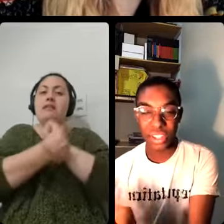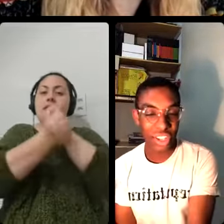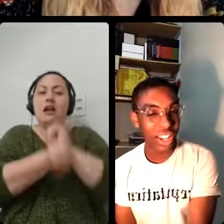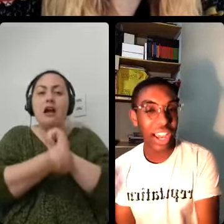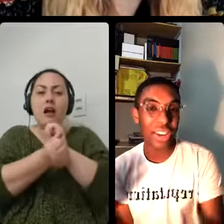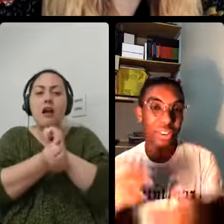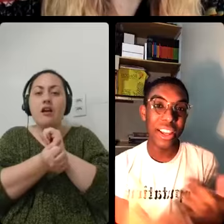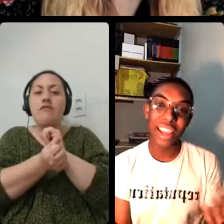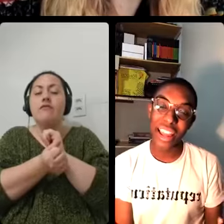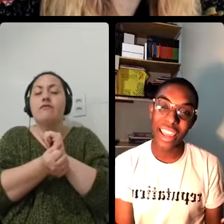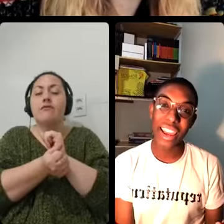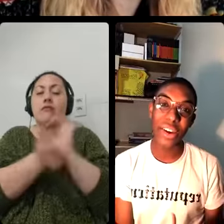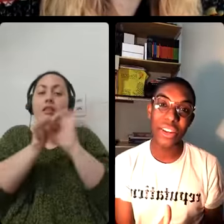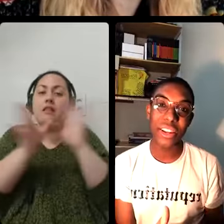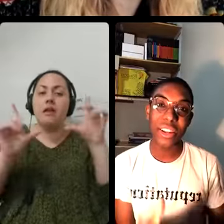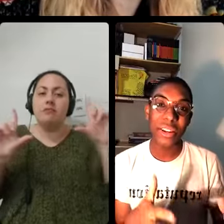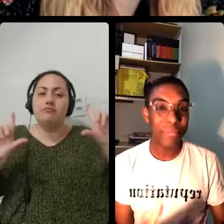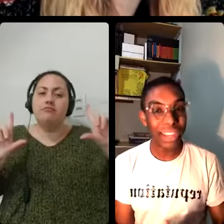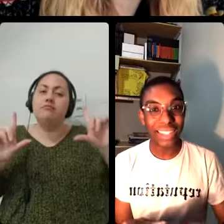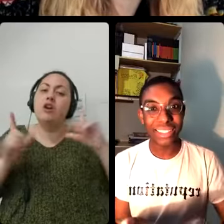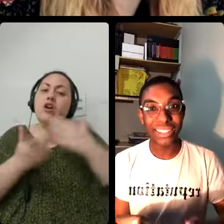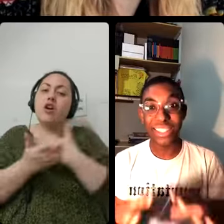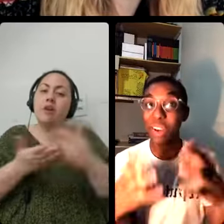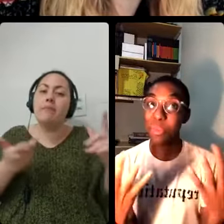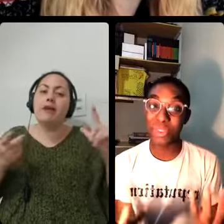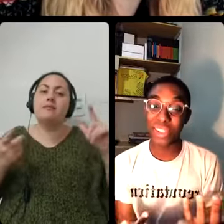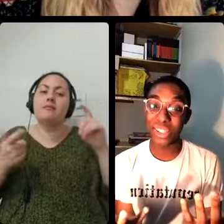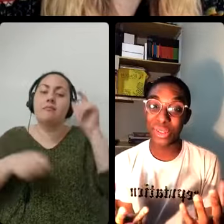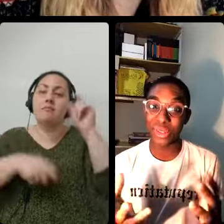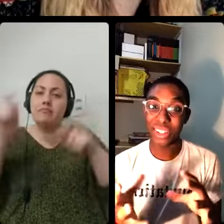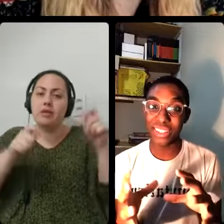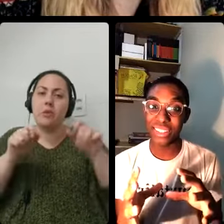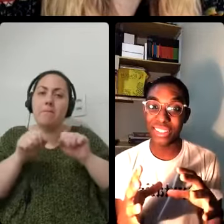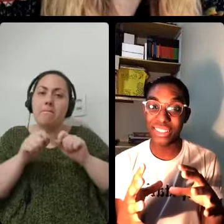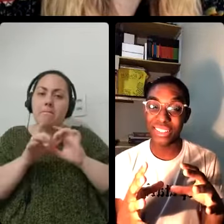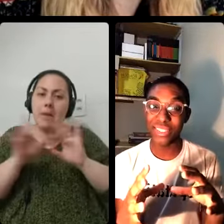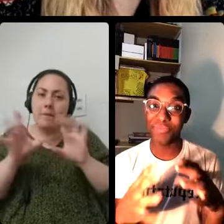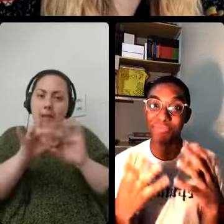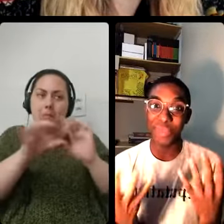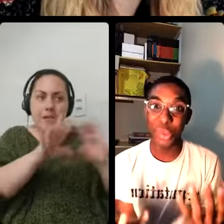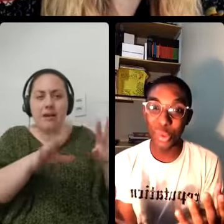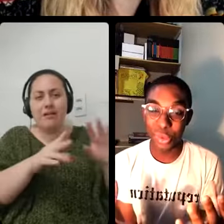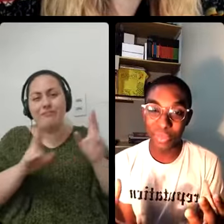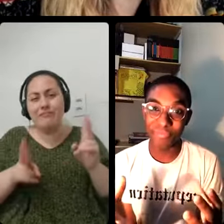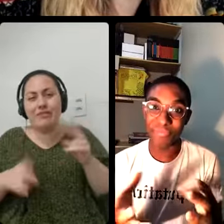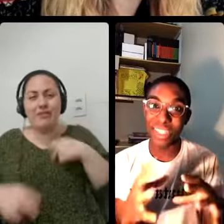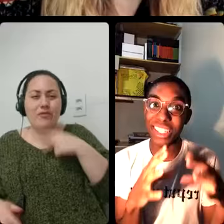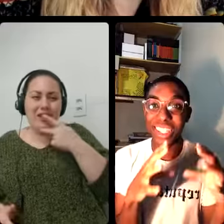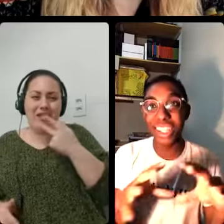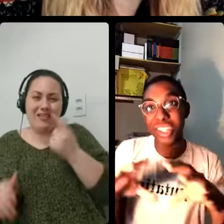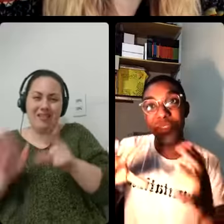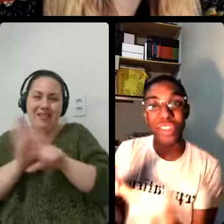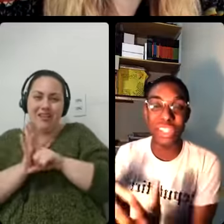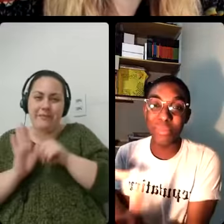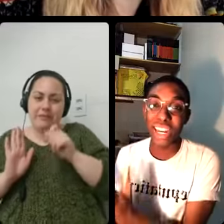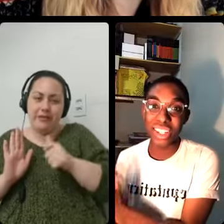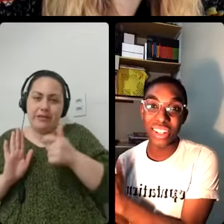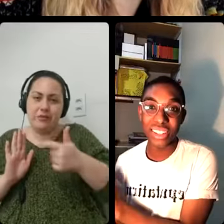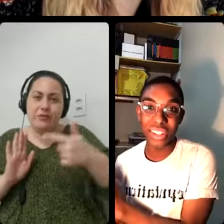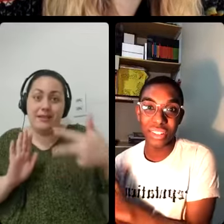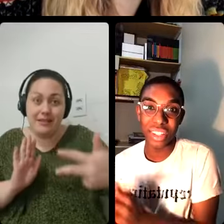do sexagenário, a lei áurea, mas é um processo duro e que a gente foi